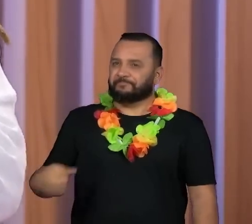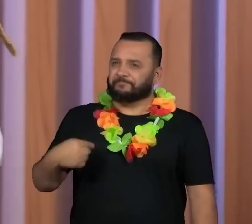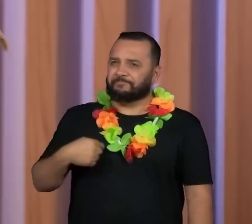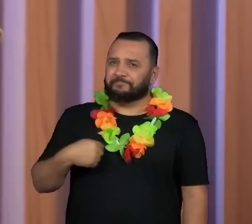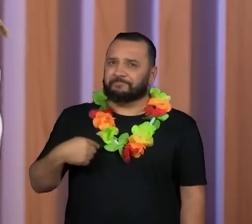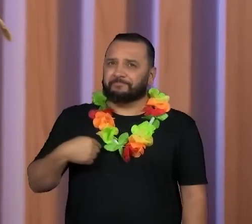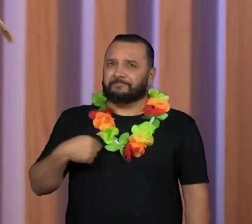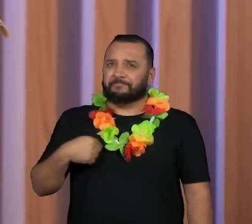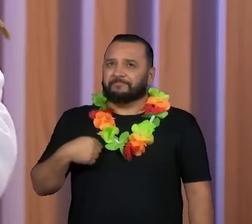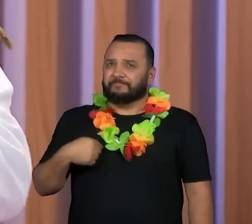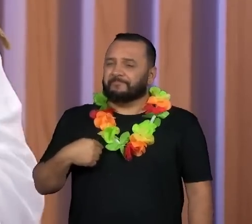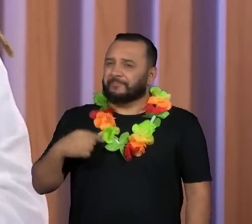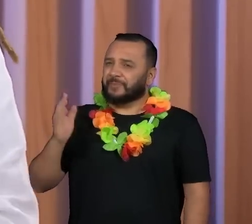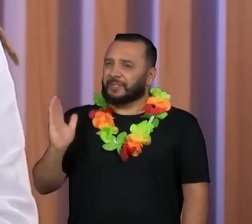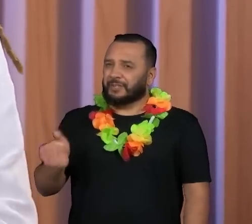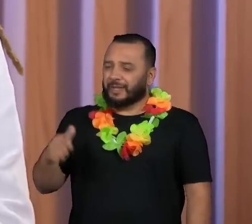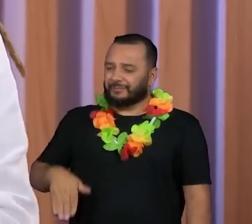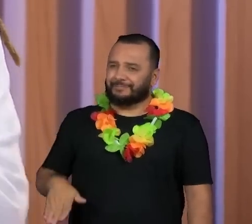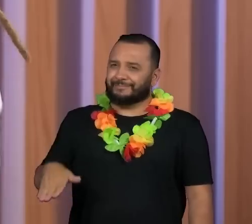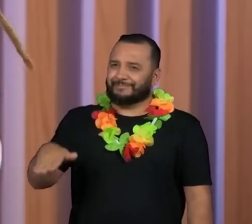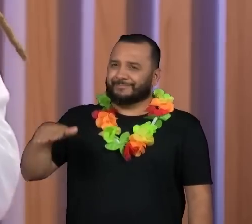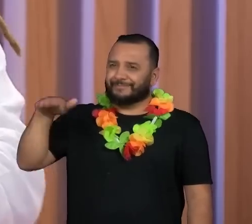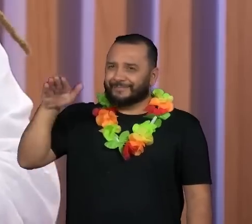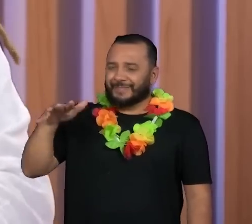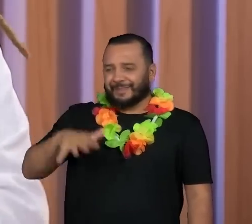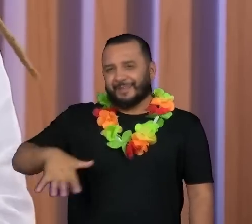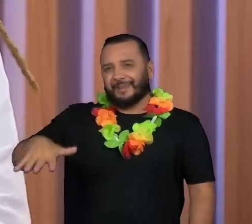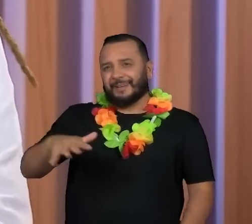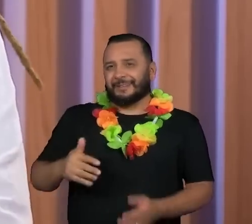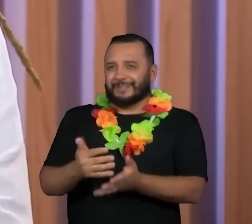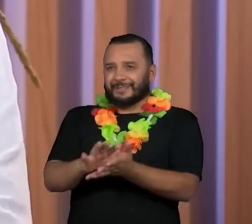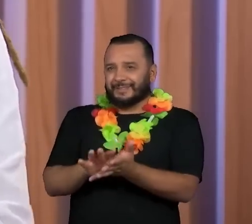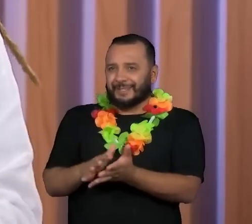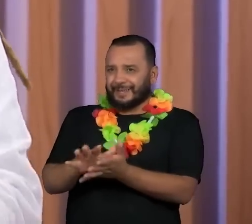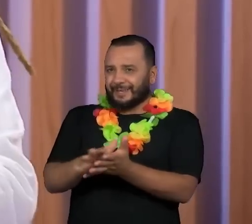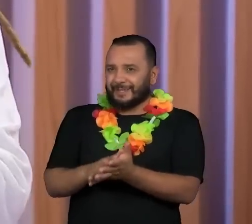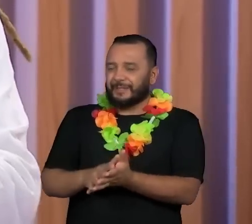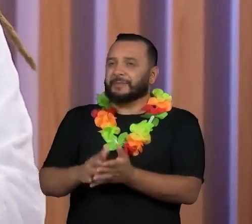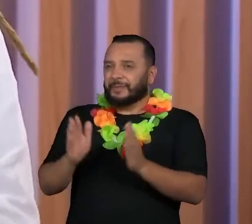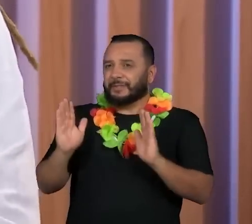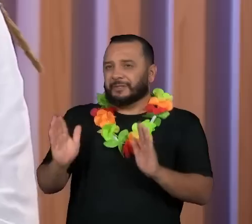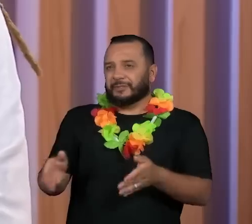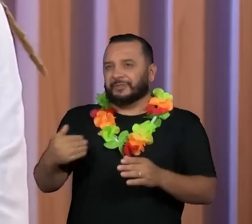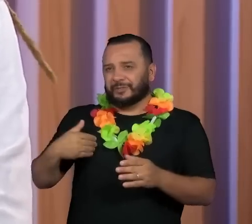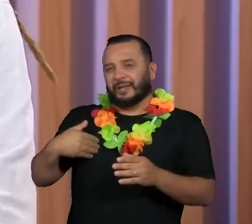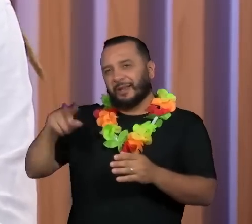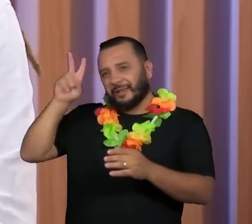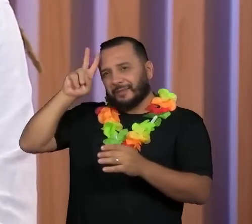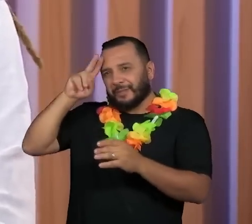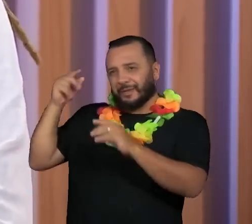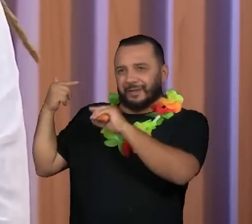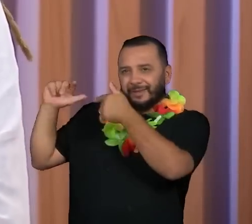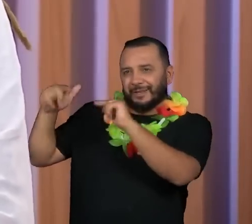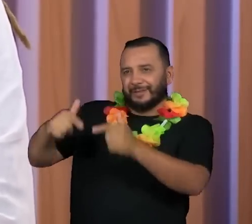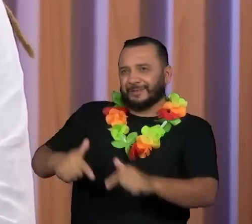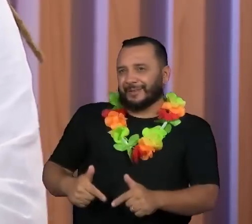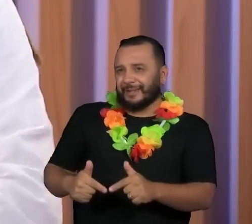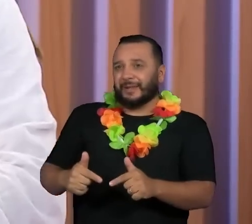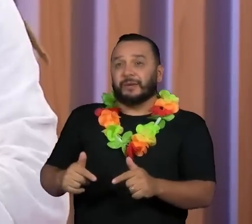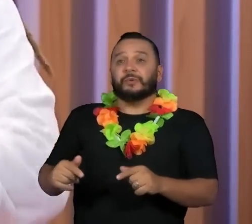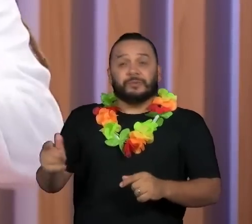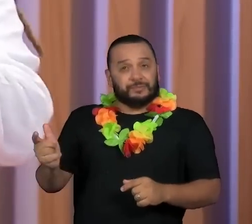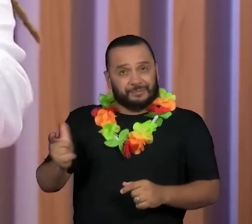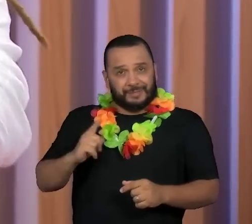né, estou desde criança, né, nesse meio do samba, da escola de samba, essa coisa da ancestralidade, como a gente viu agora, como a gente